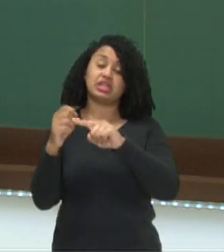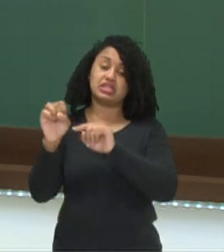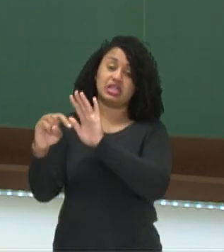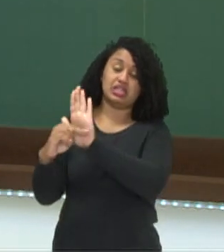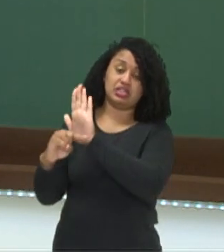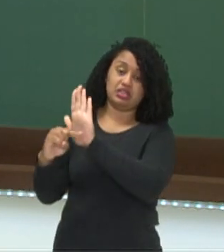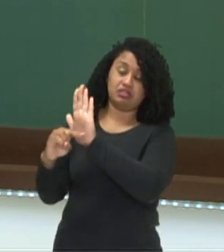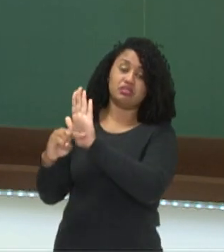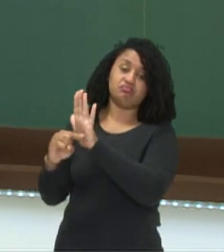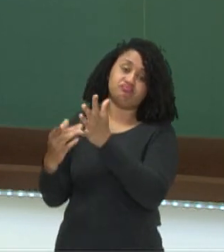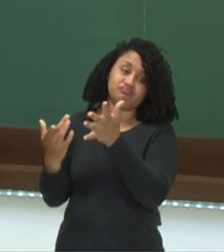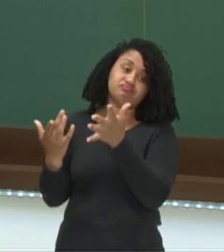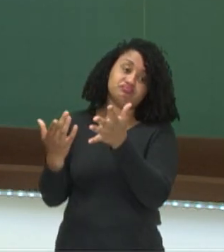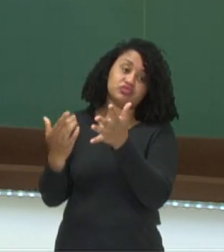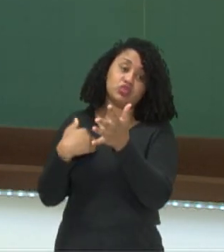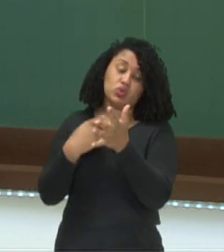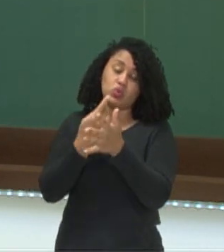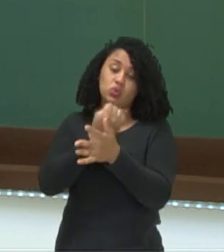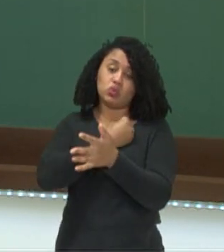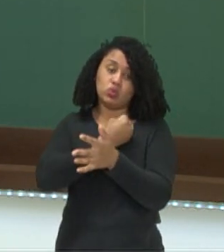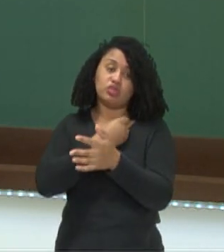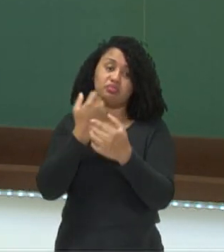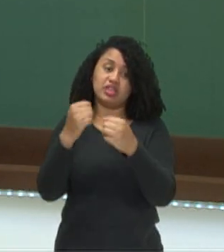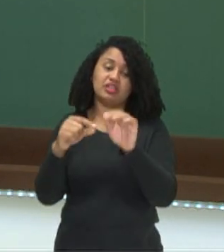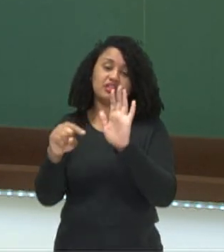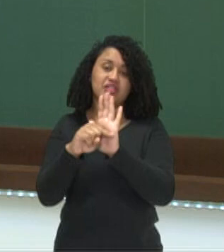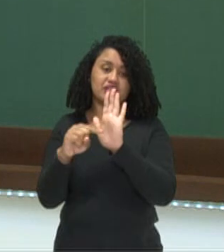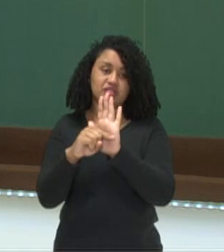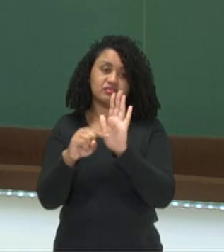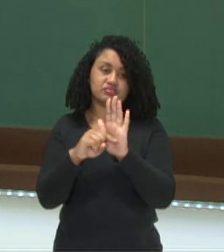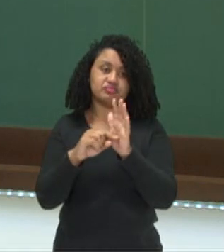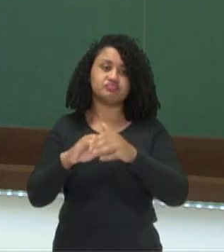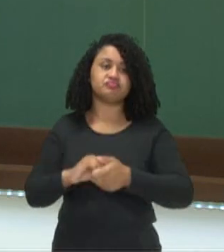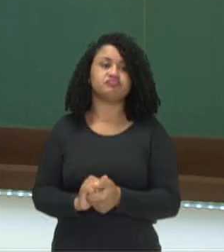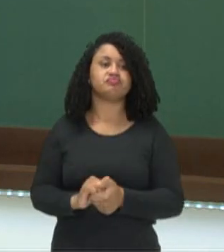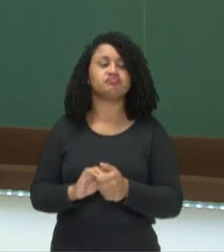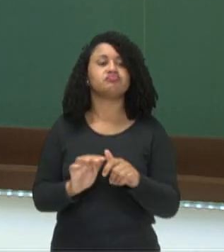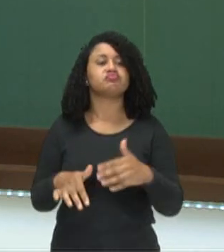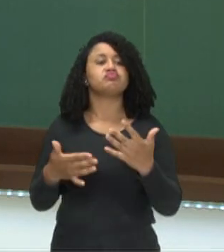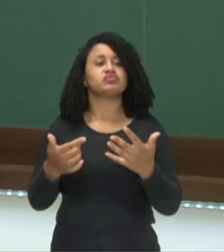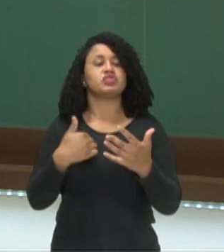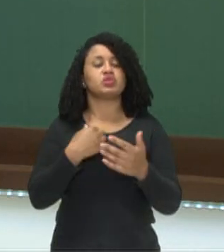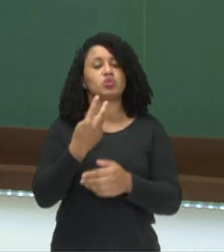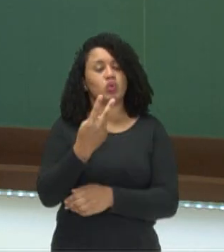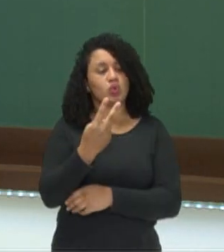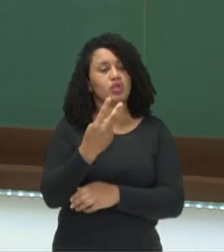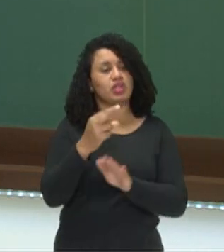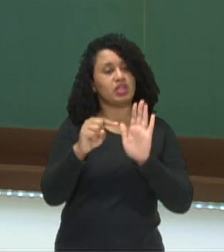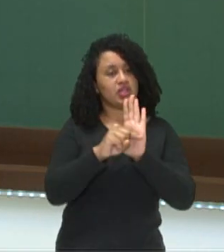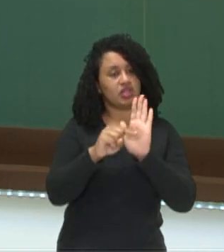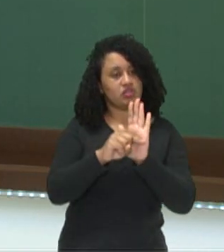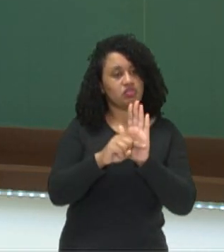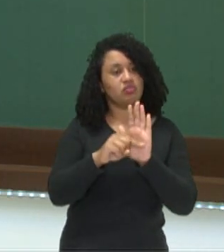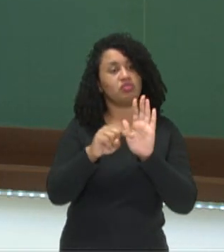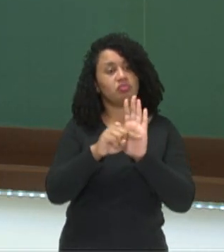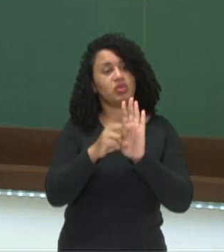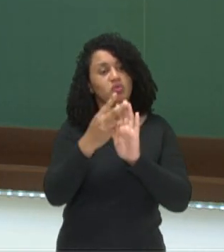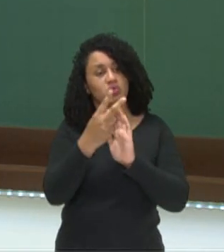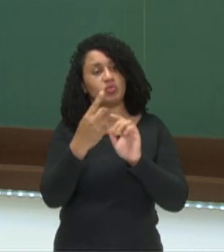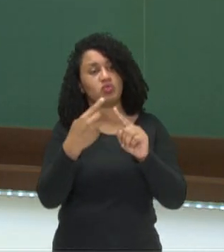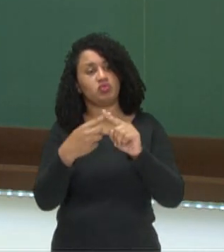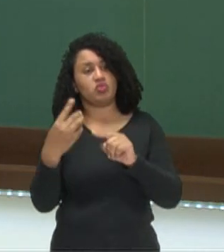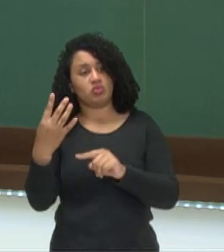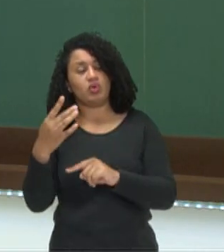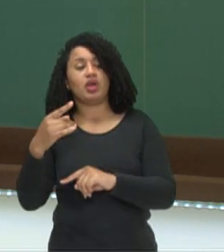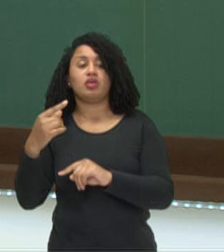pelo menos não. Um dos números tem que ser negativo. Então, se o 2 for negativo, menos 2 vezes 4,